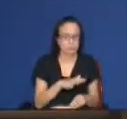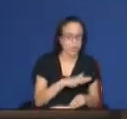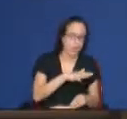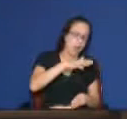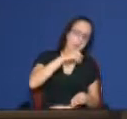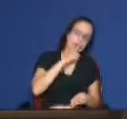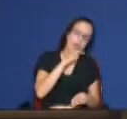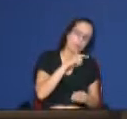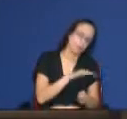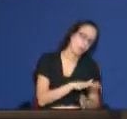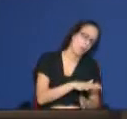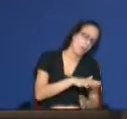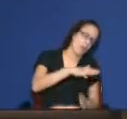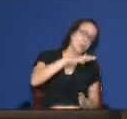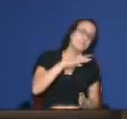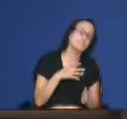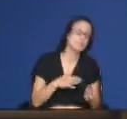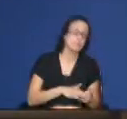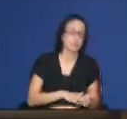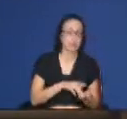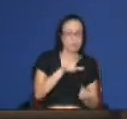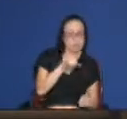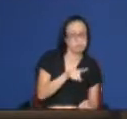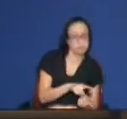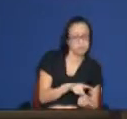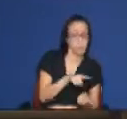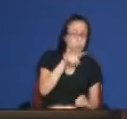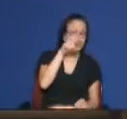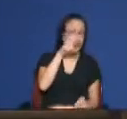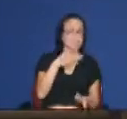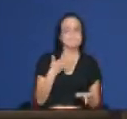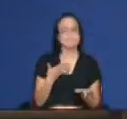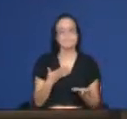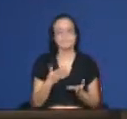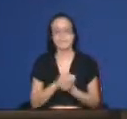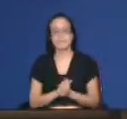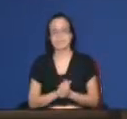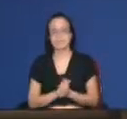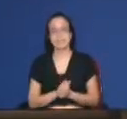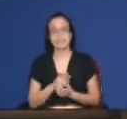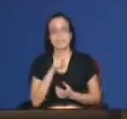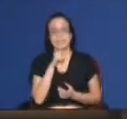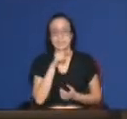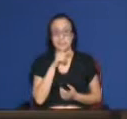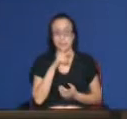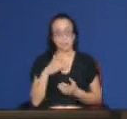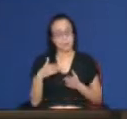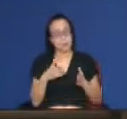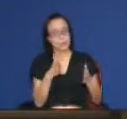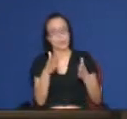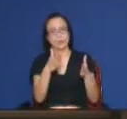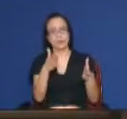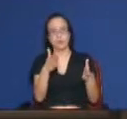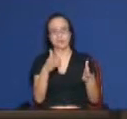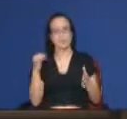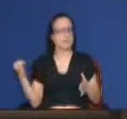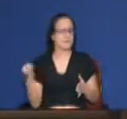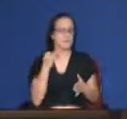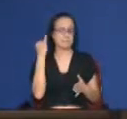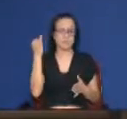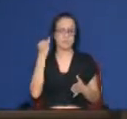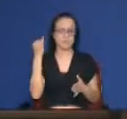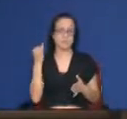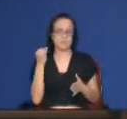Jaguari, na qual compreende outras bacias, a mais importante é a do Rio Camanducaia. Então, o Rio Camanducaia lança no Rio